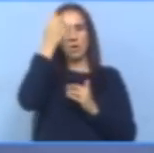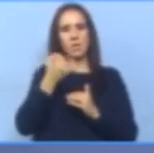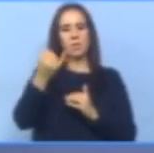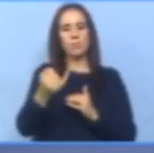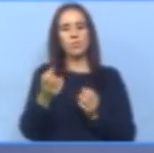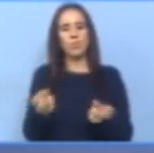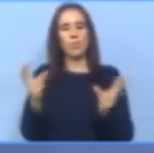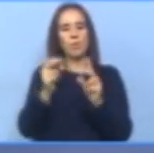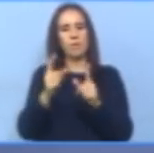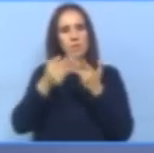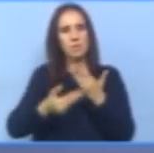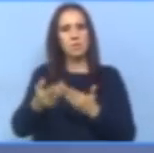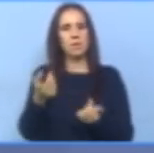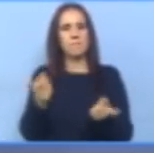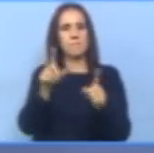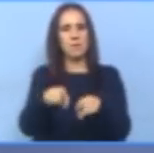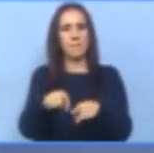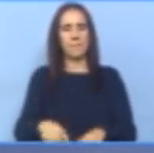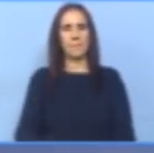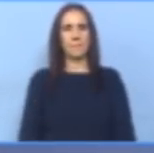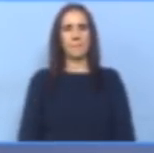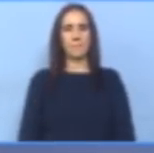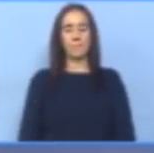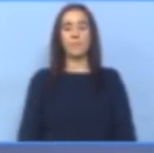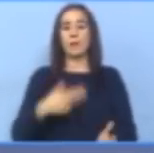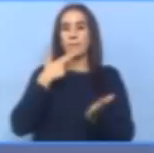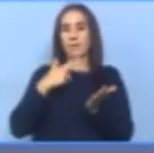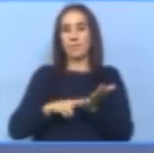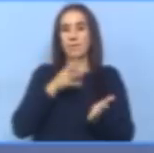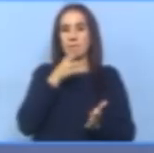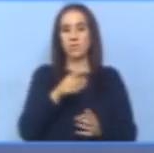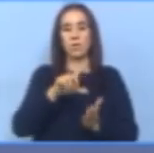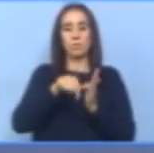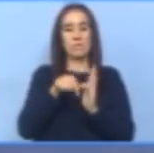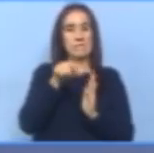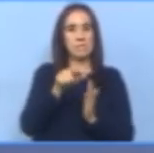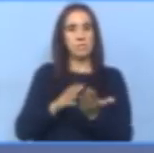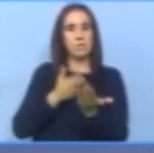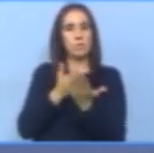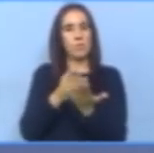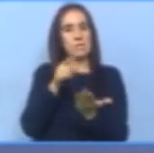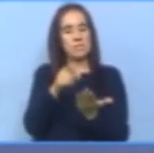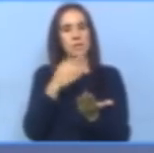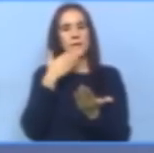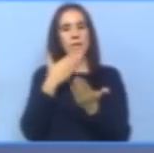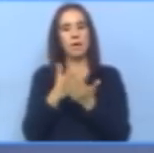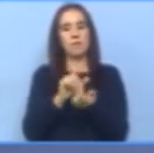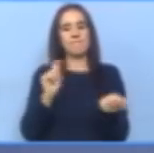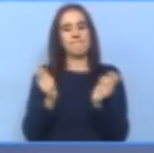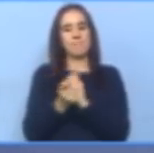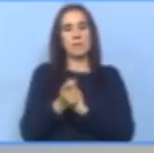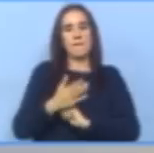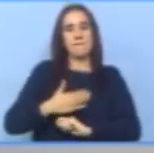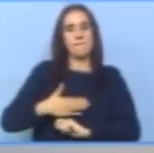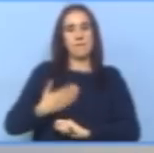Na verdade, dizer que este projeto, esta proposta, este exercício de uma